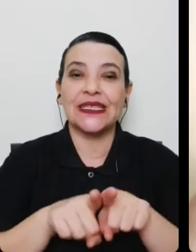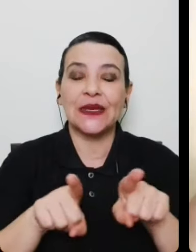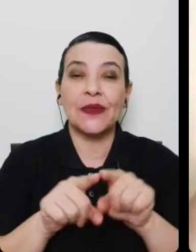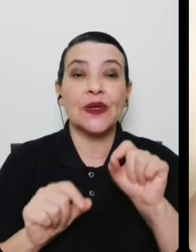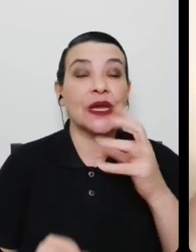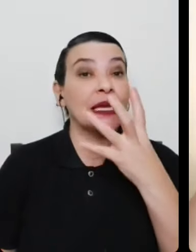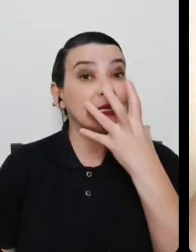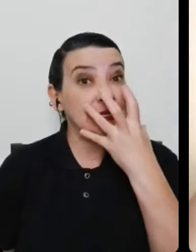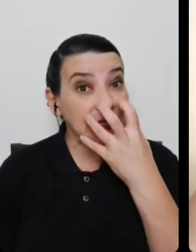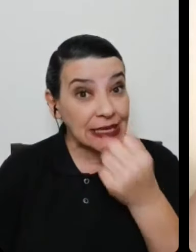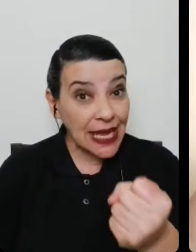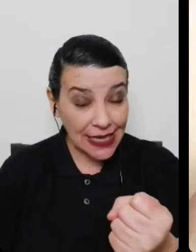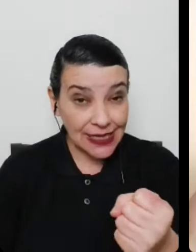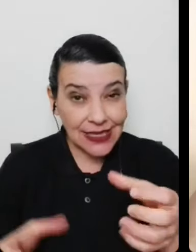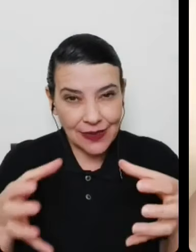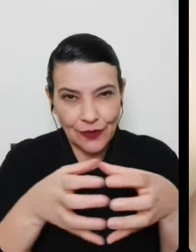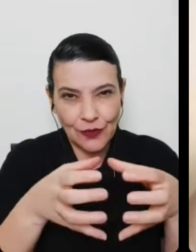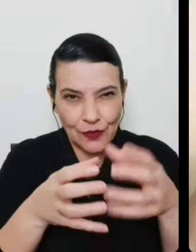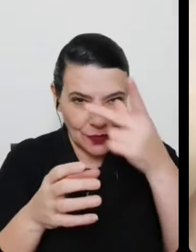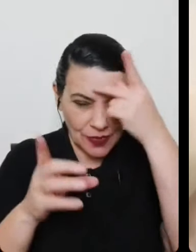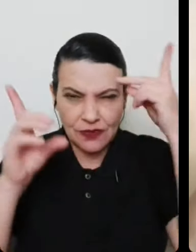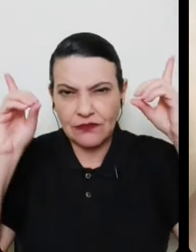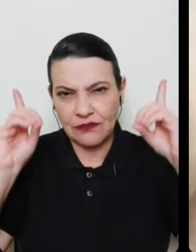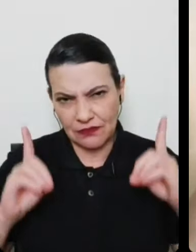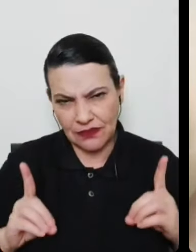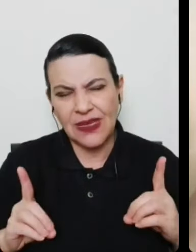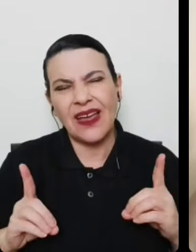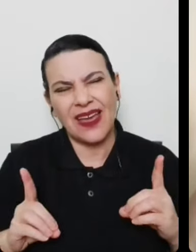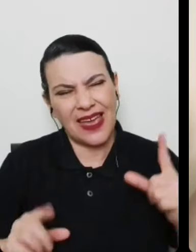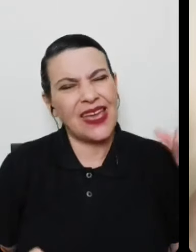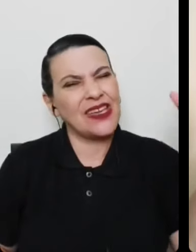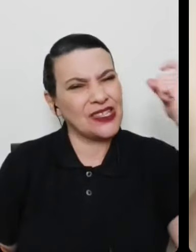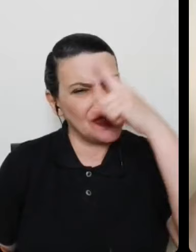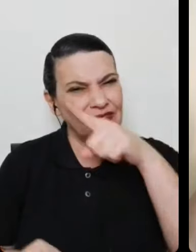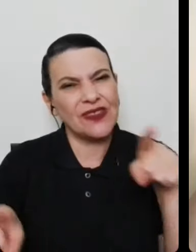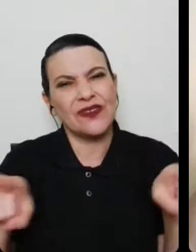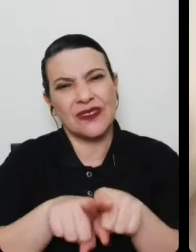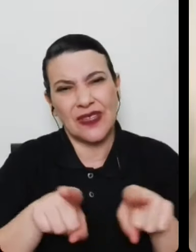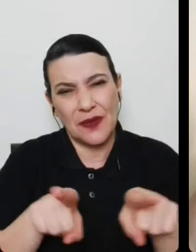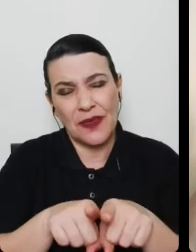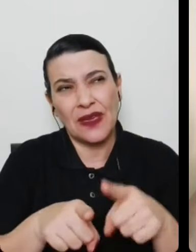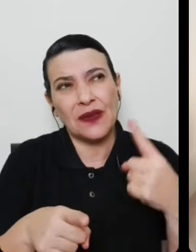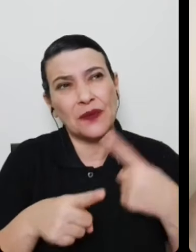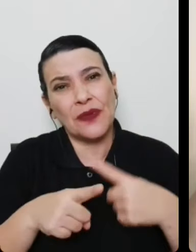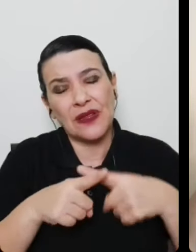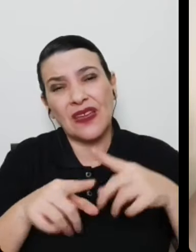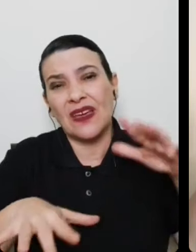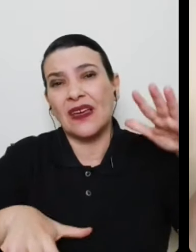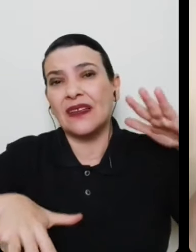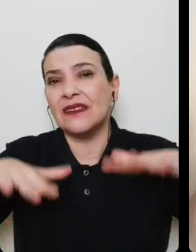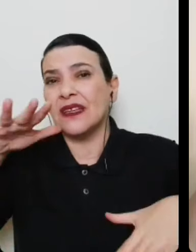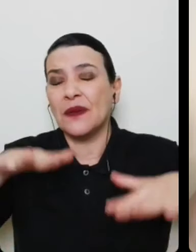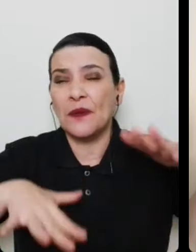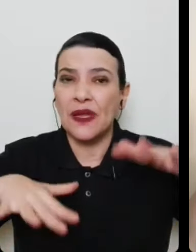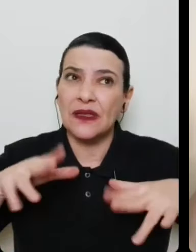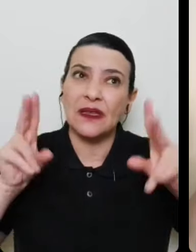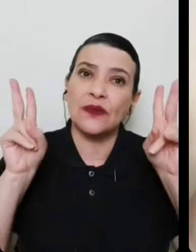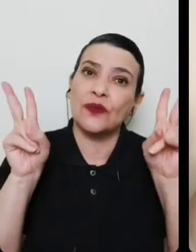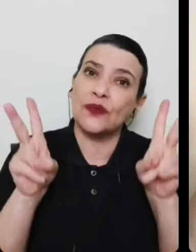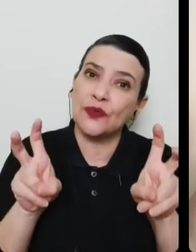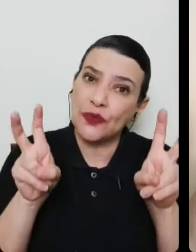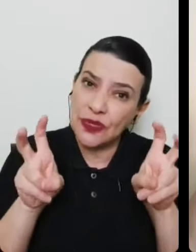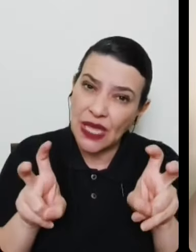atrair os públicos, isso é também difícil, porque dependendo do assunto,